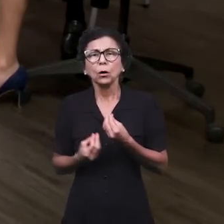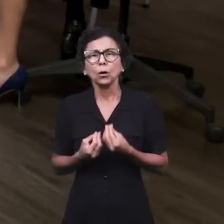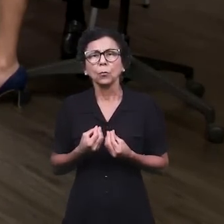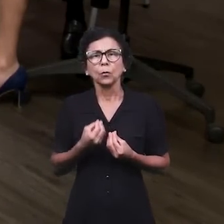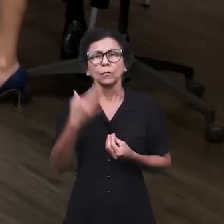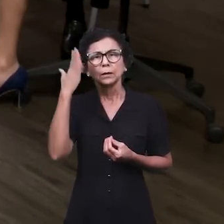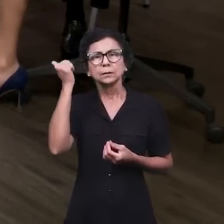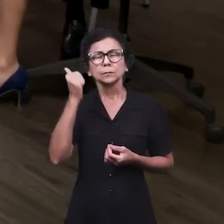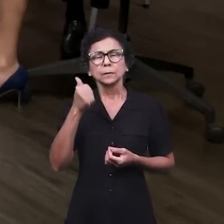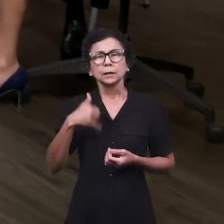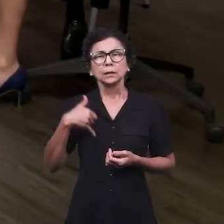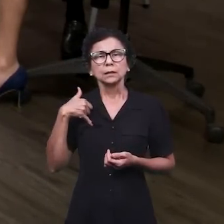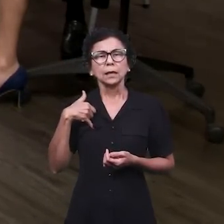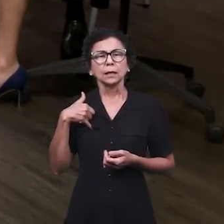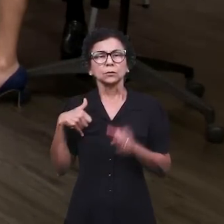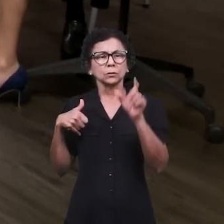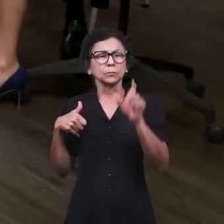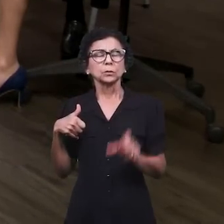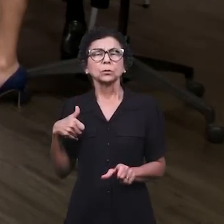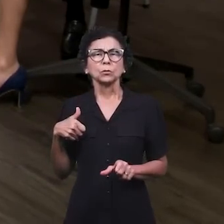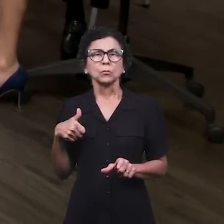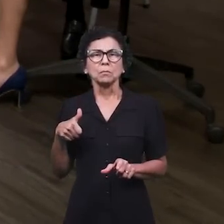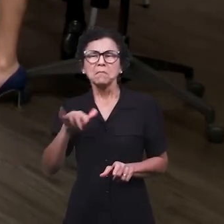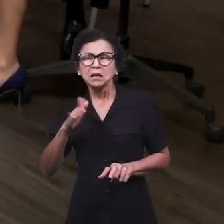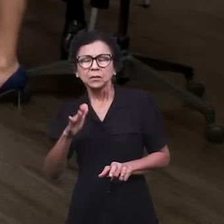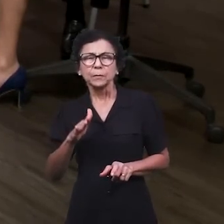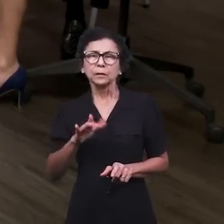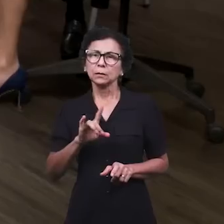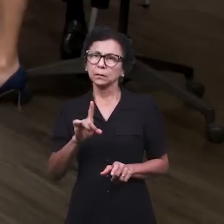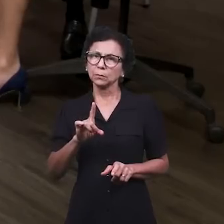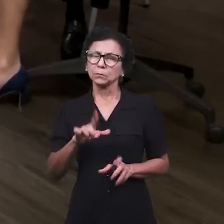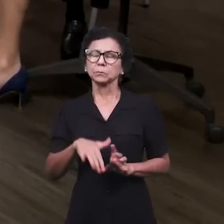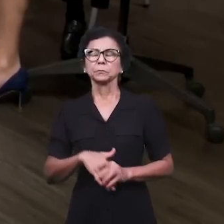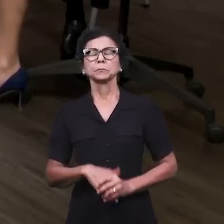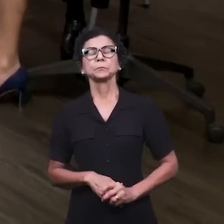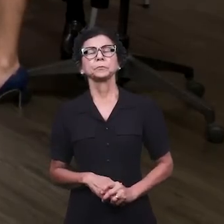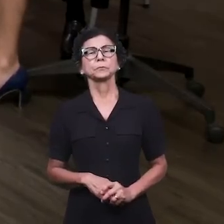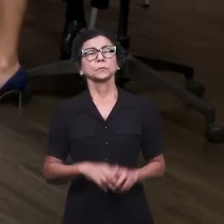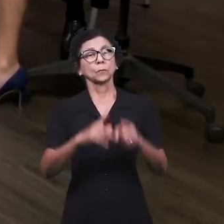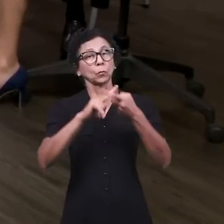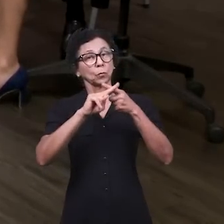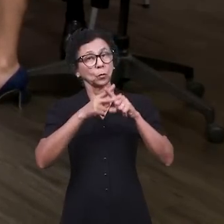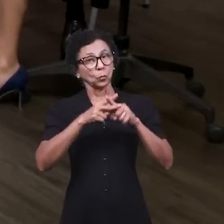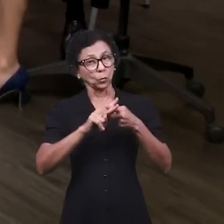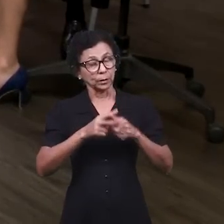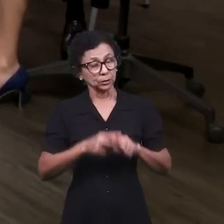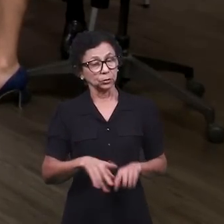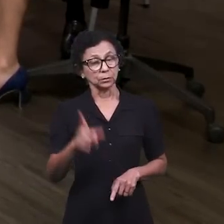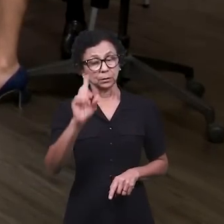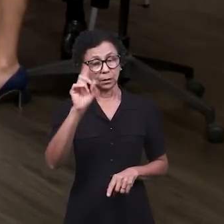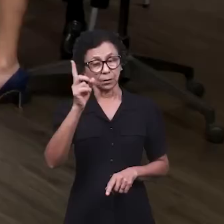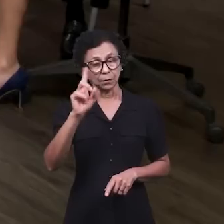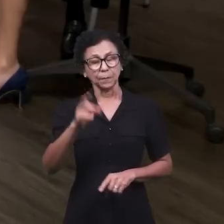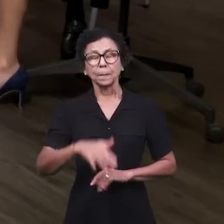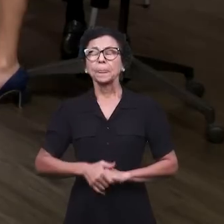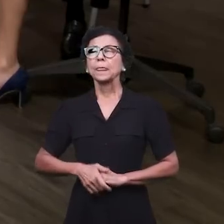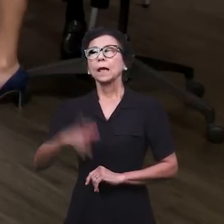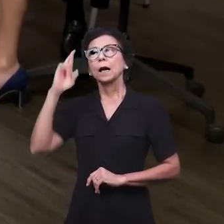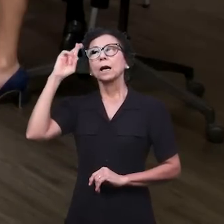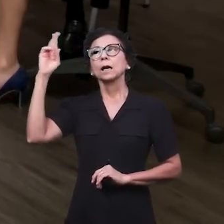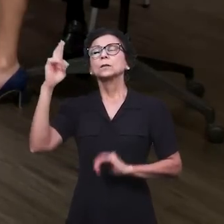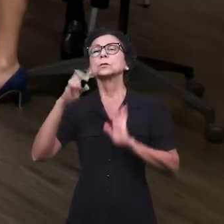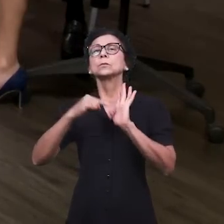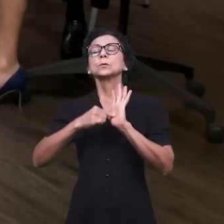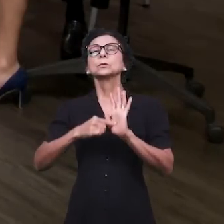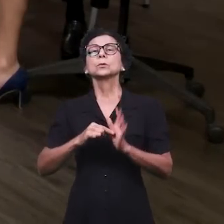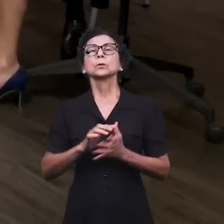o Espírito Santo está dizendo que ele tem mais ou menos. Então isso é estranho. Então a gente corrige isso aqui naquela reunião. Irmãos, não é assim não. O senhor